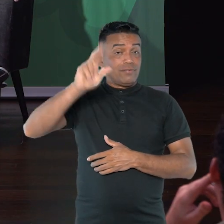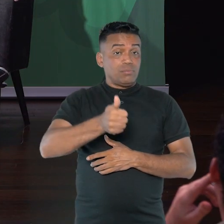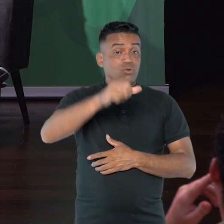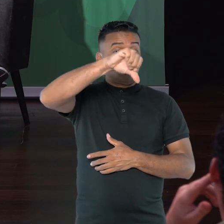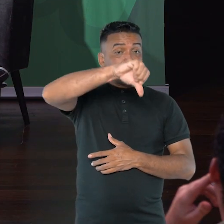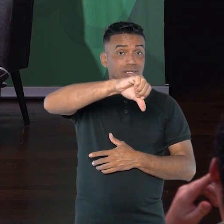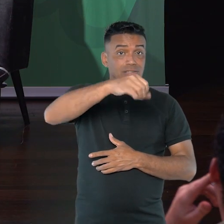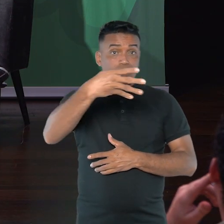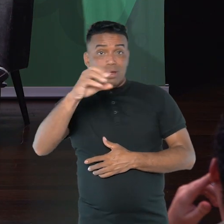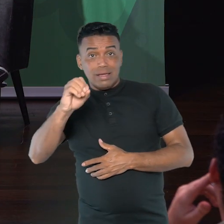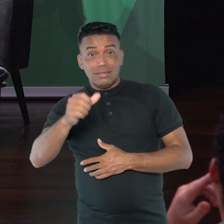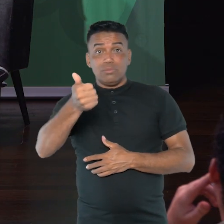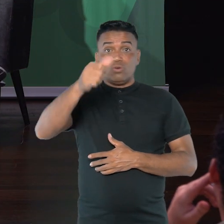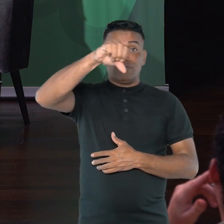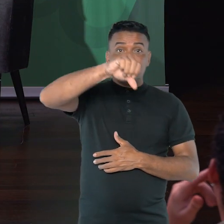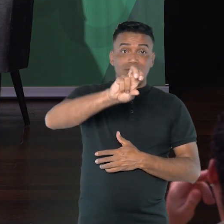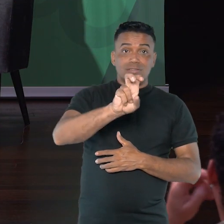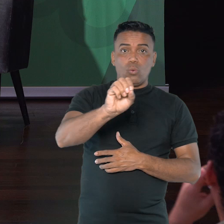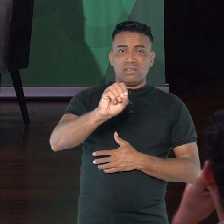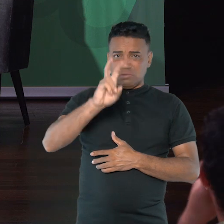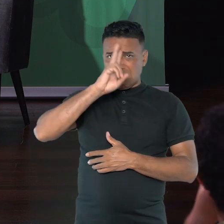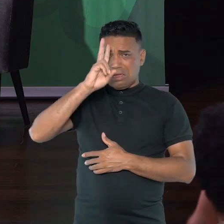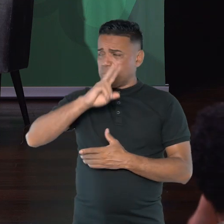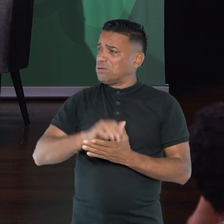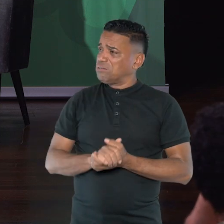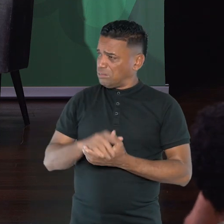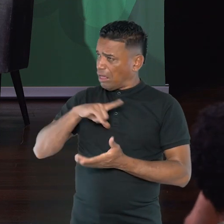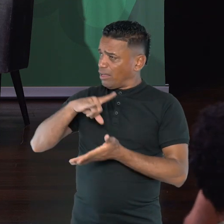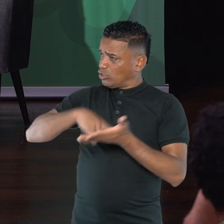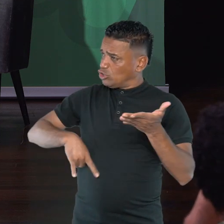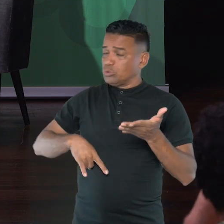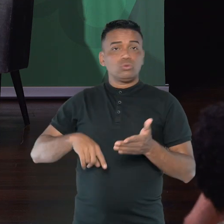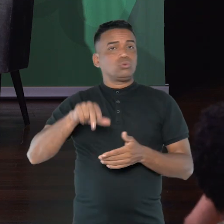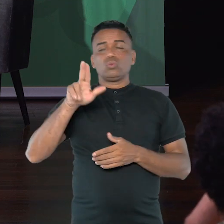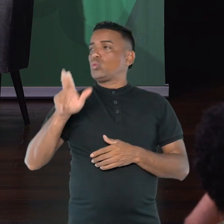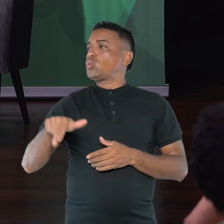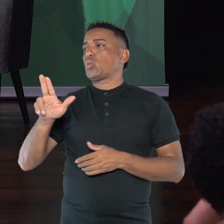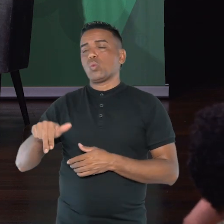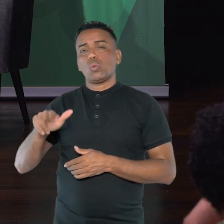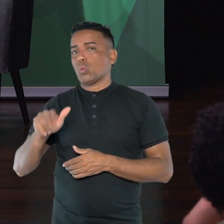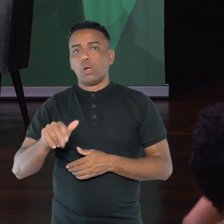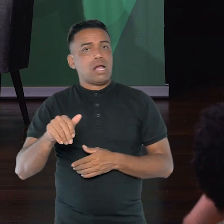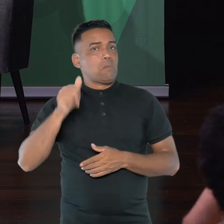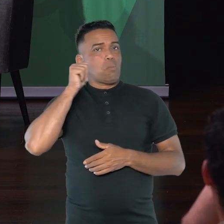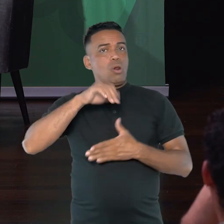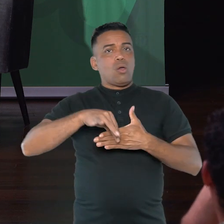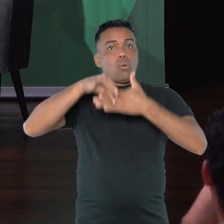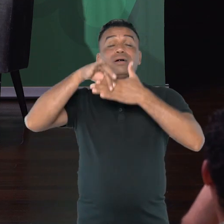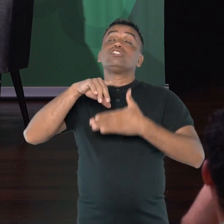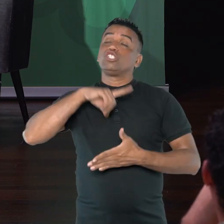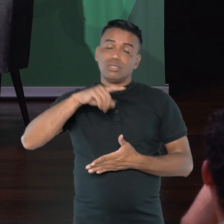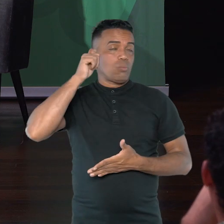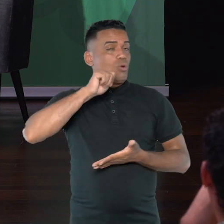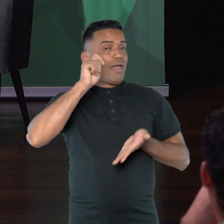nos anos 50. Você lembra, no Rio São Paulo... Lembra de alguma coisa, Carlinhos? Nunca, né, teve uma mulher. No comando, você tinha mulheres